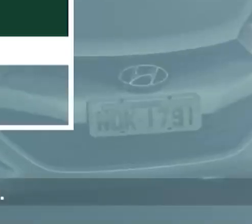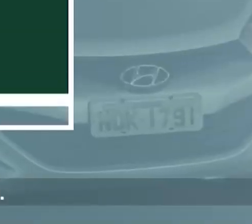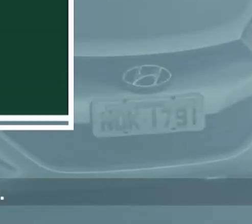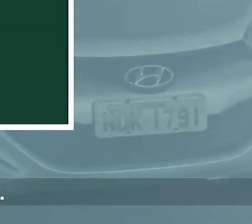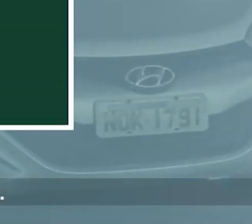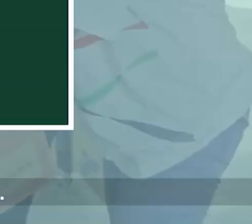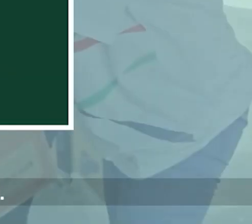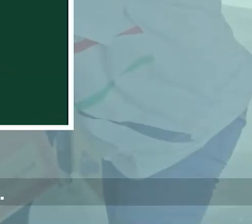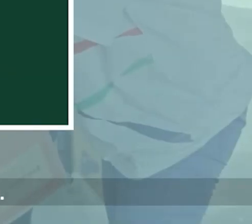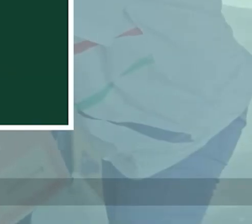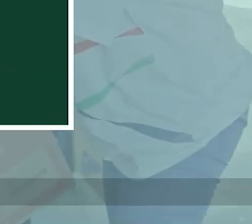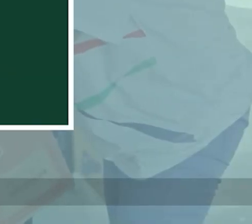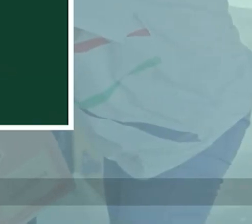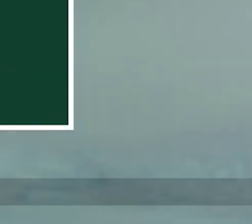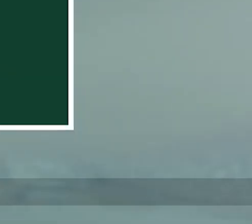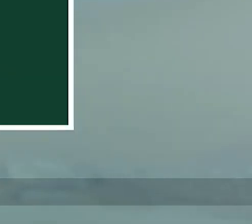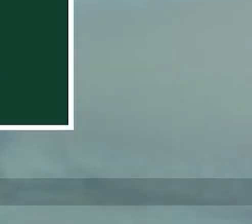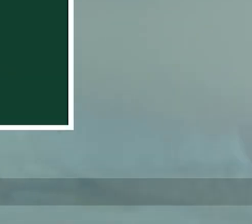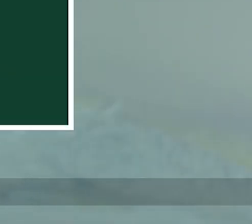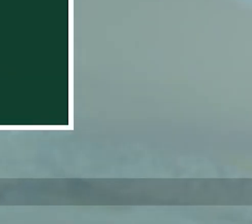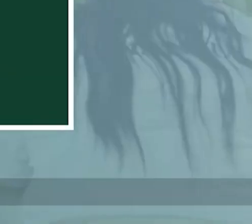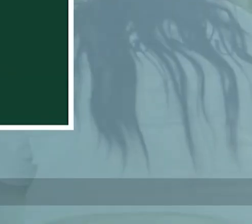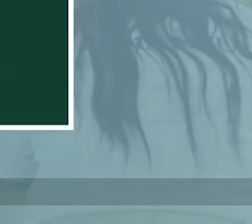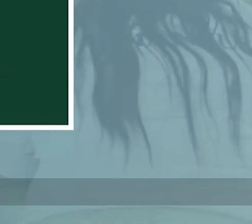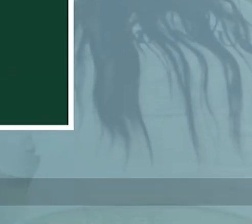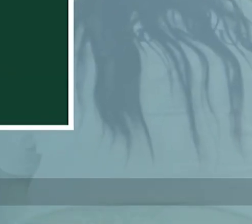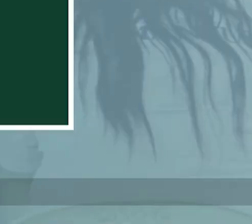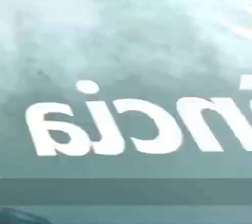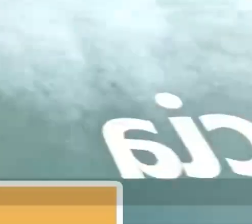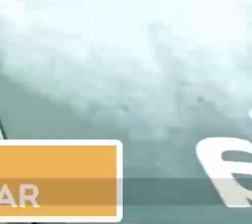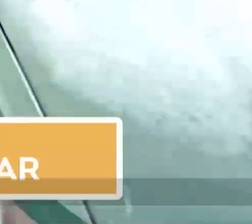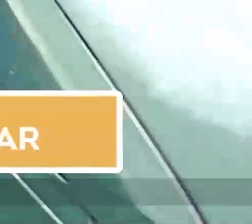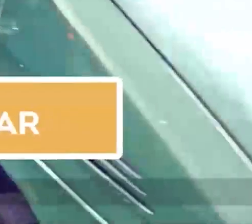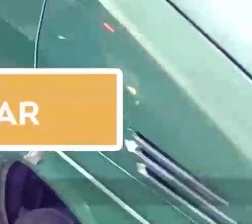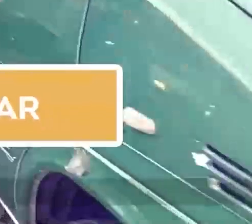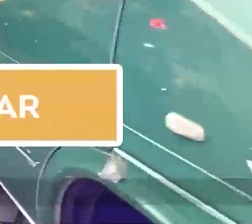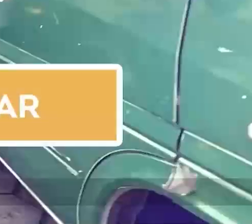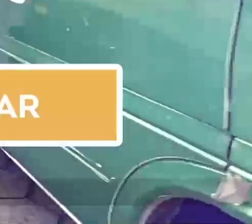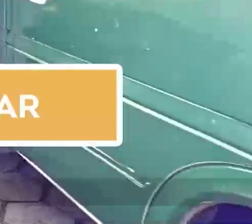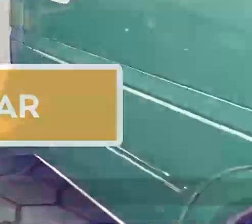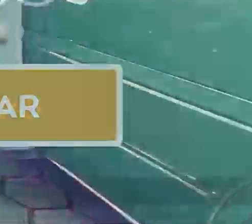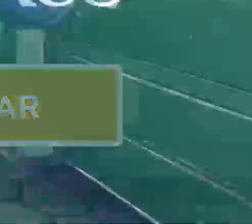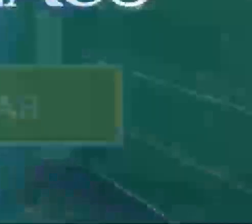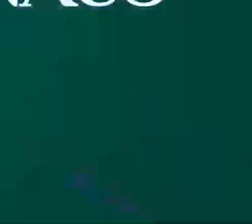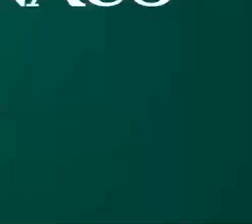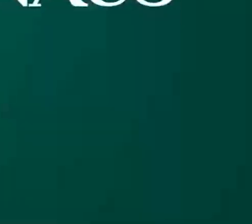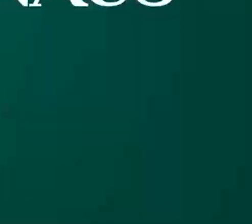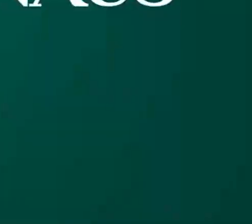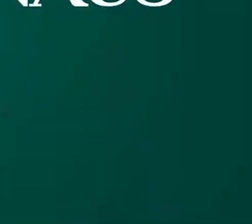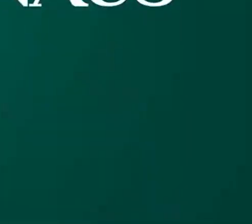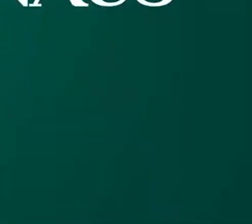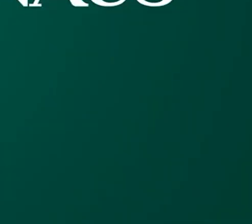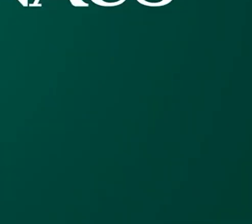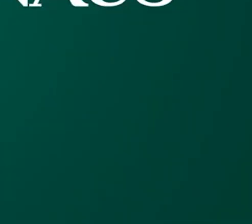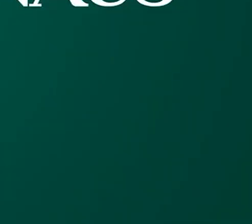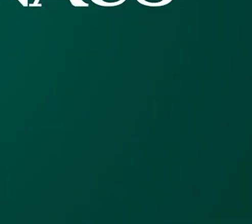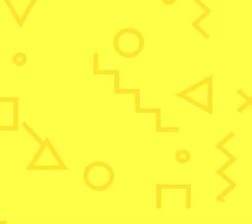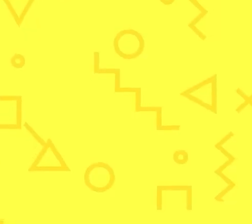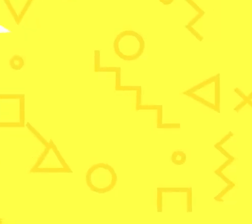combater juntos esse grande perigo. Manaus conta com a sua doação. Deixe o bem te contagiar. Prefeitura de